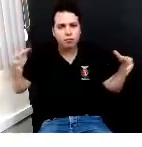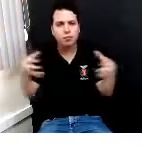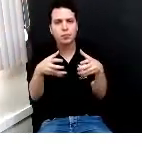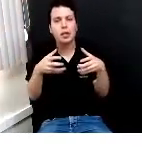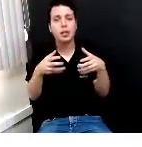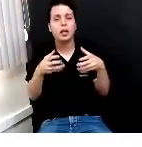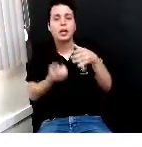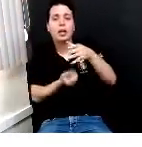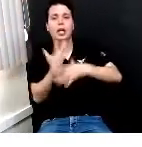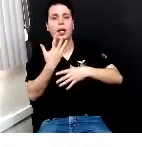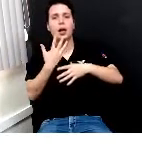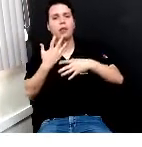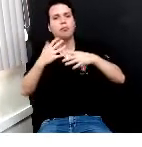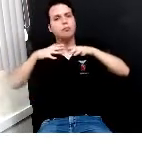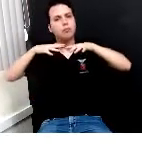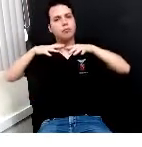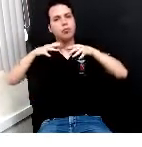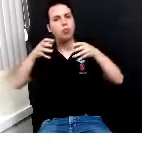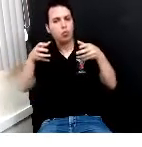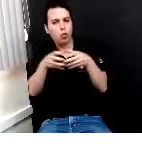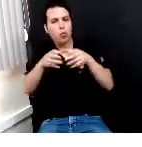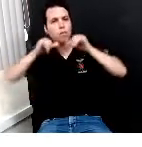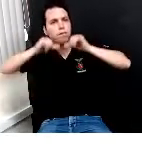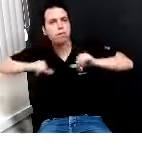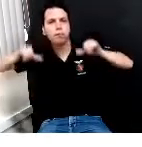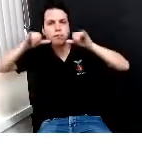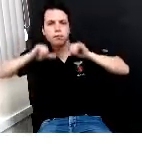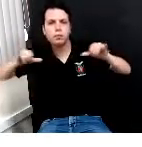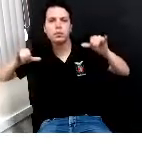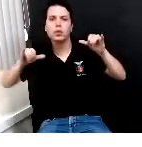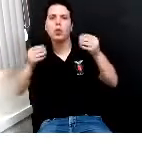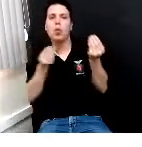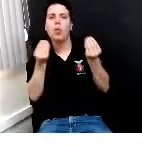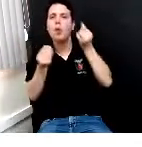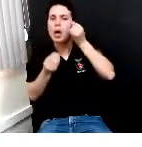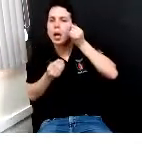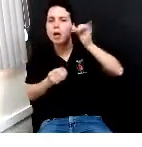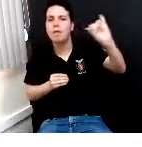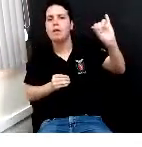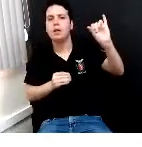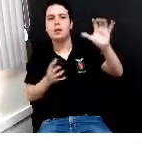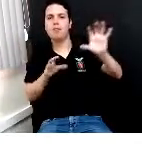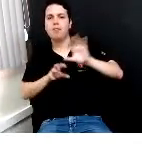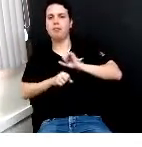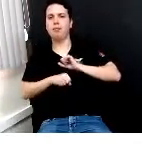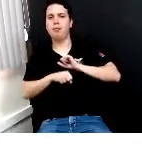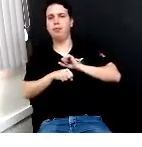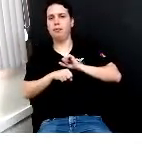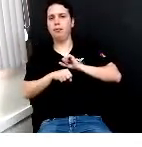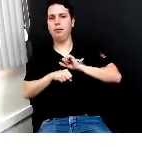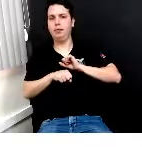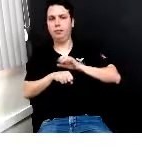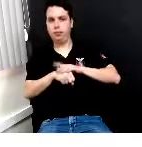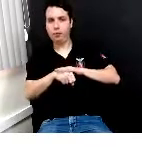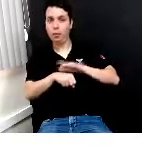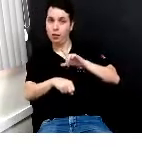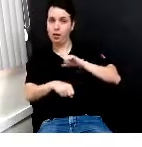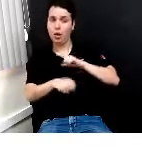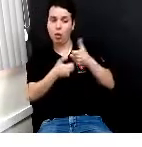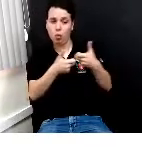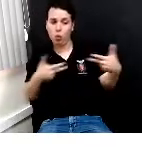conscientização, principalmente em relação à prevenção. Então, existem medidas de curto prazo que podem ser